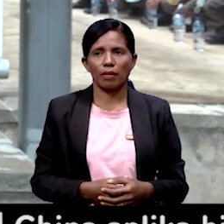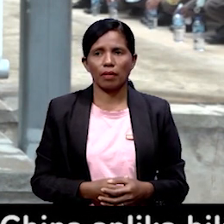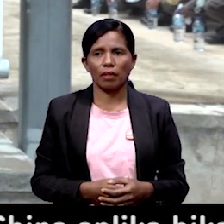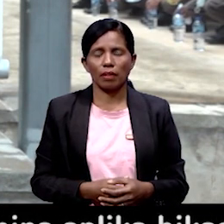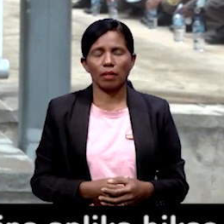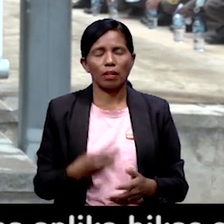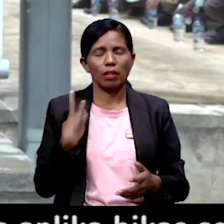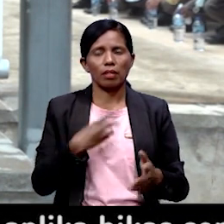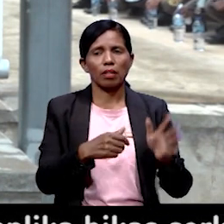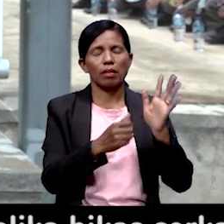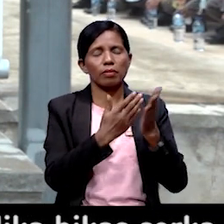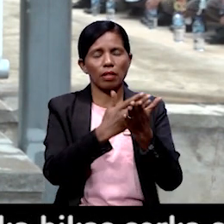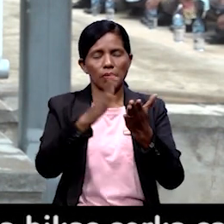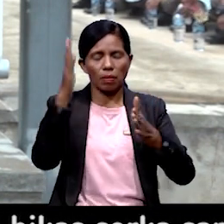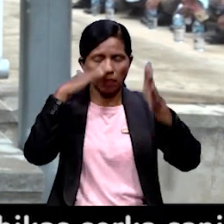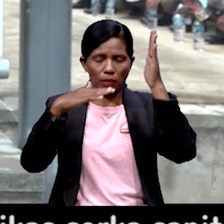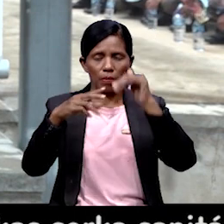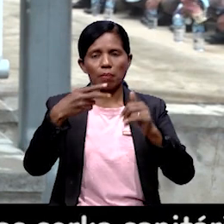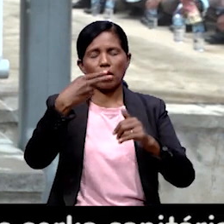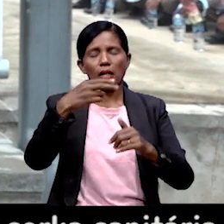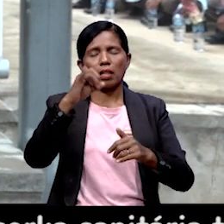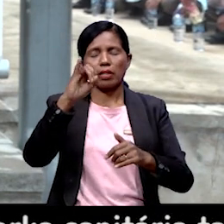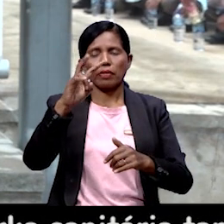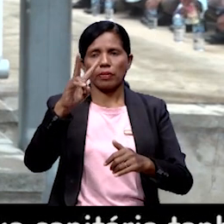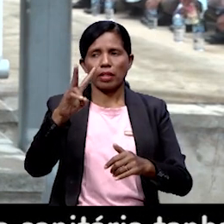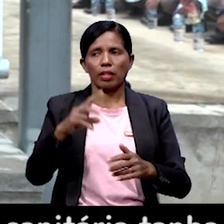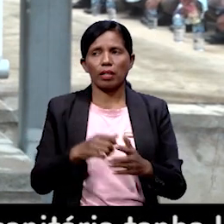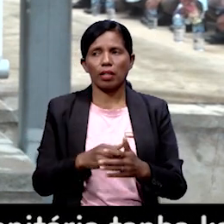problema a HIV sida e